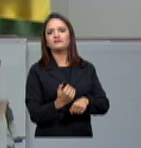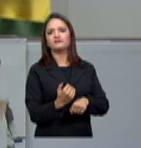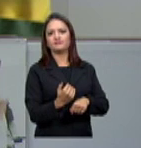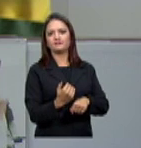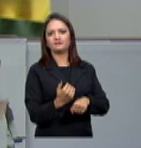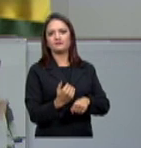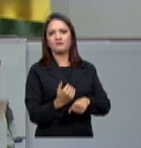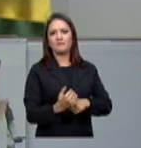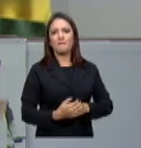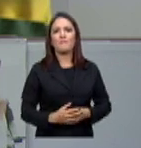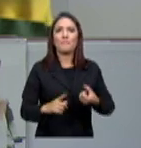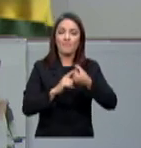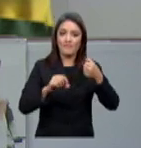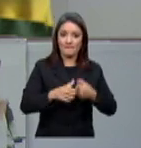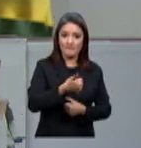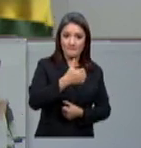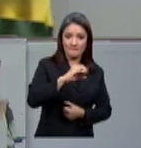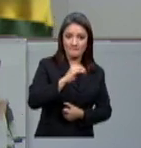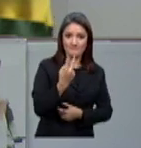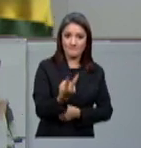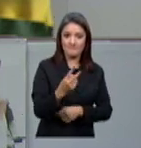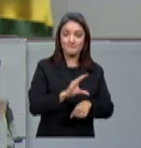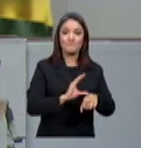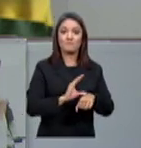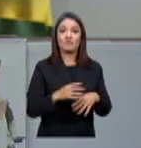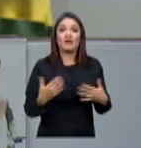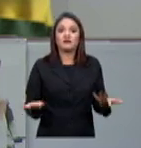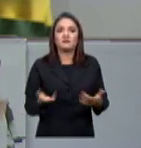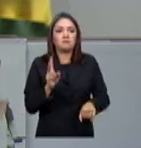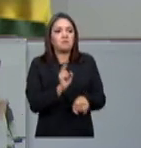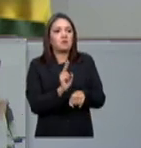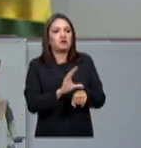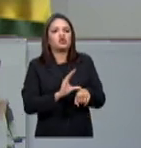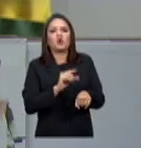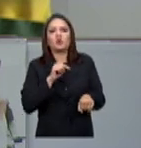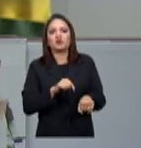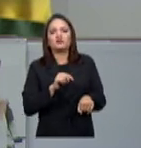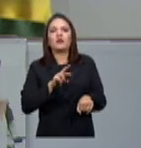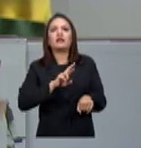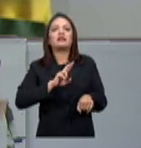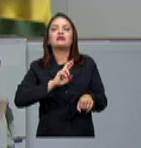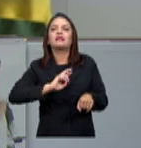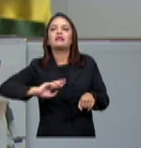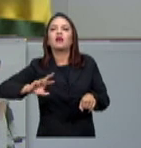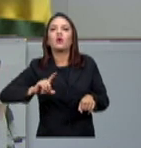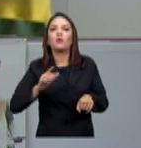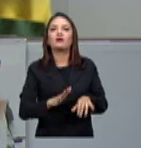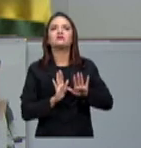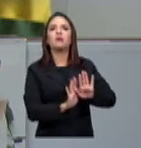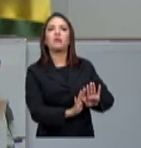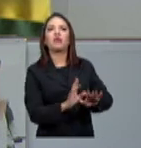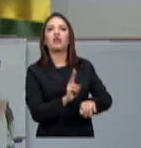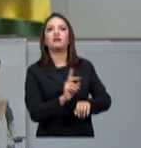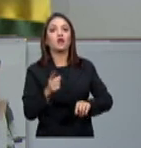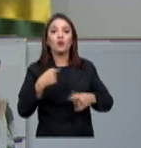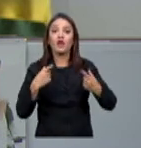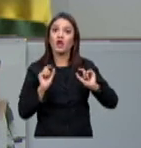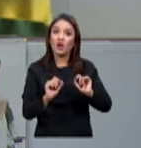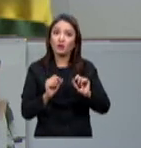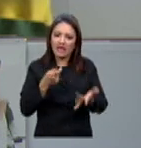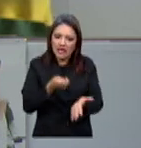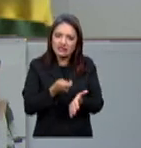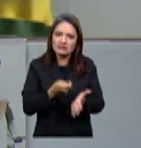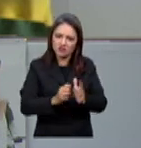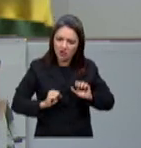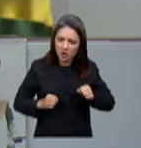Constituição e é bom que a gente saiba que guardar a constituição não é apenas colocaram a prateleira é resguardar exigir seu cumprimento